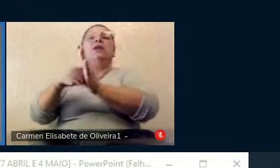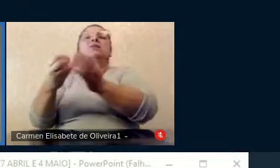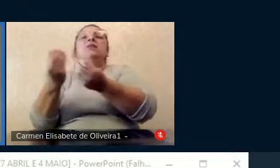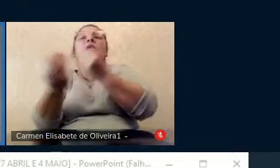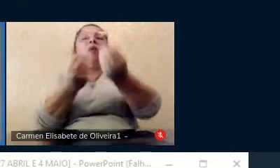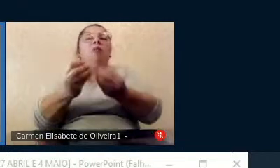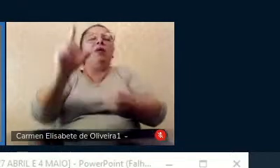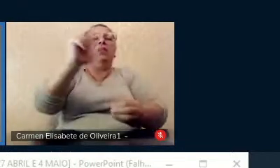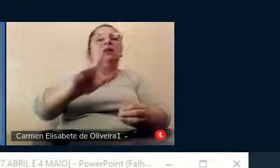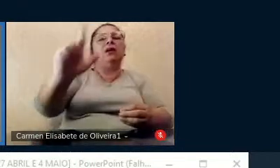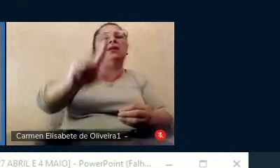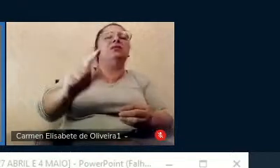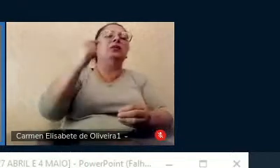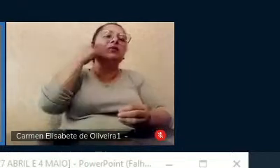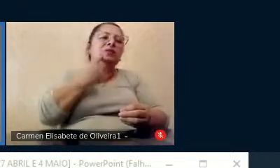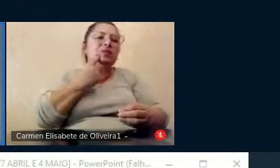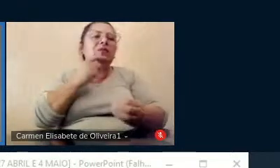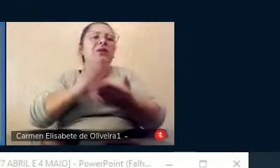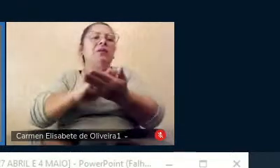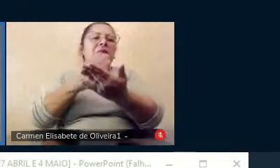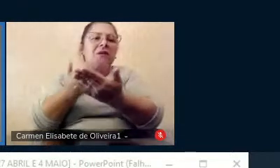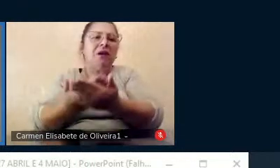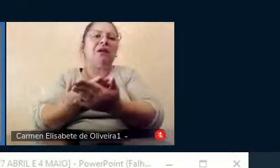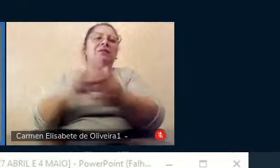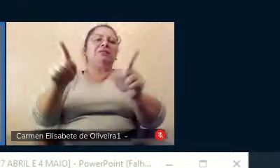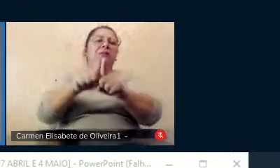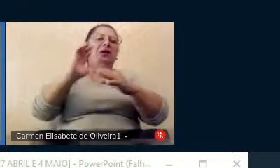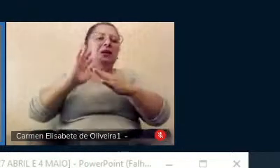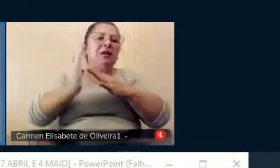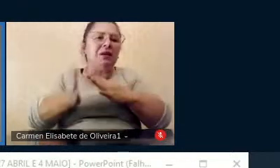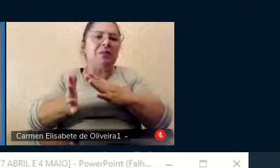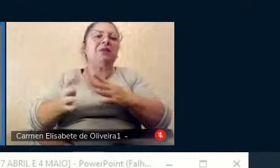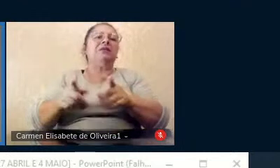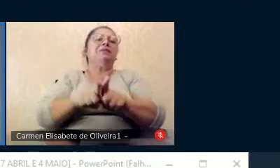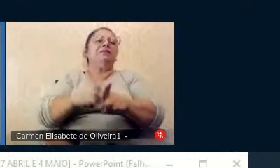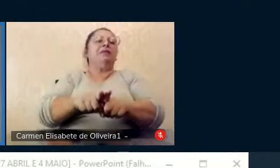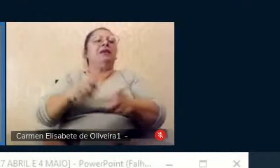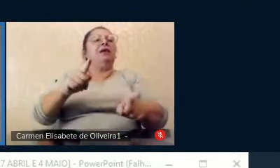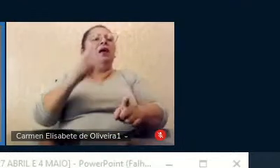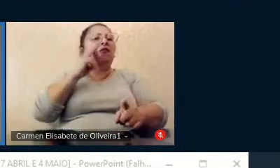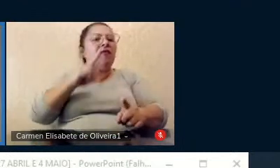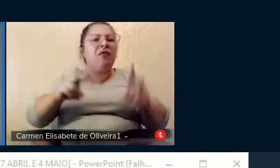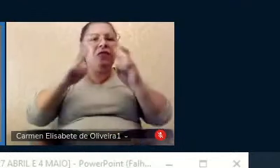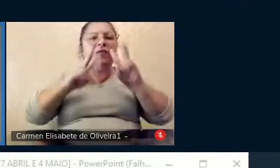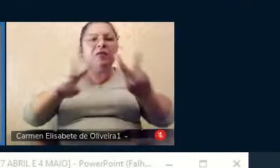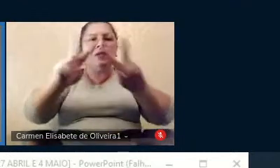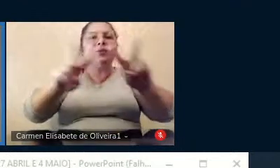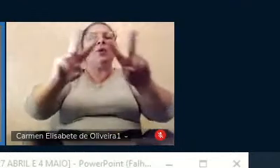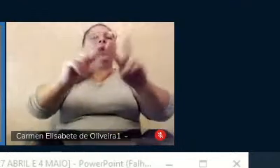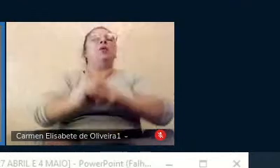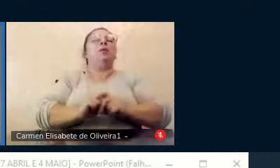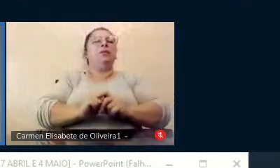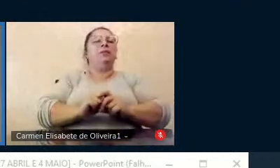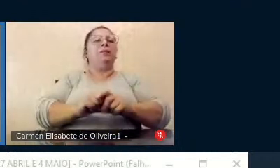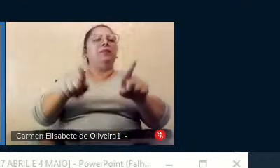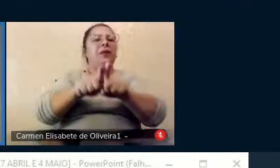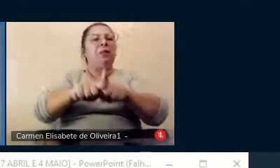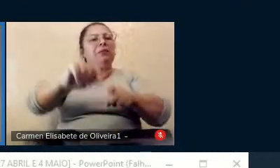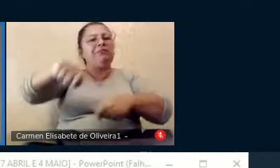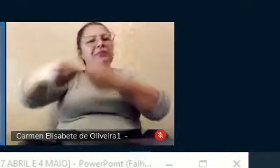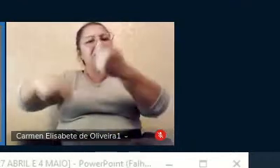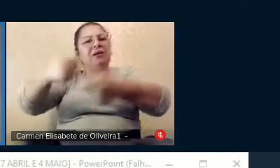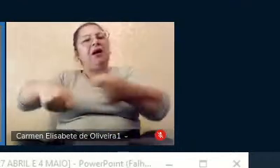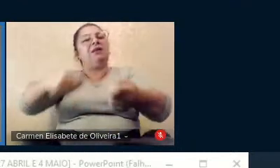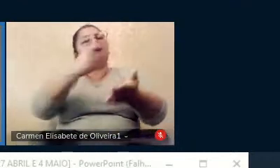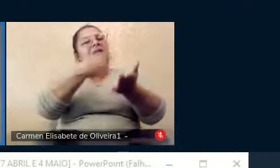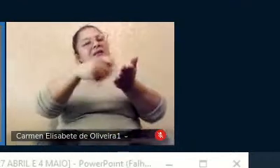traduzidas, adaptadas, criação, em língua de sinais, em língua visual, em língua sinalizada e